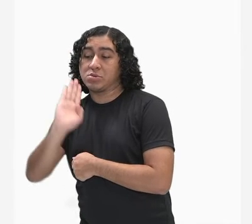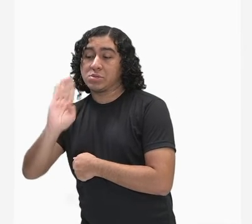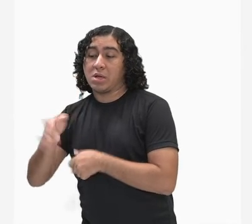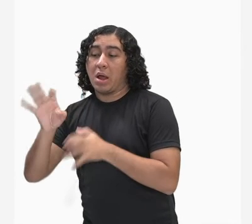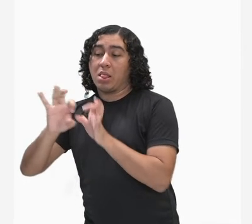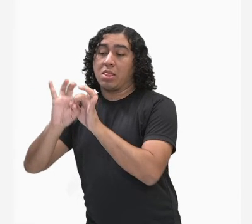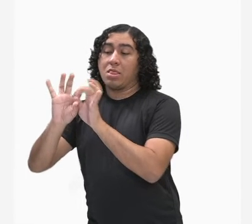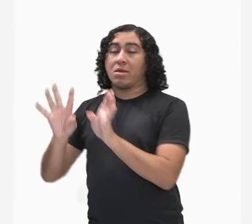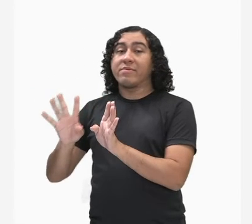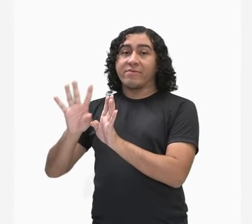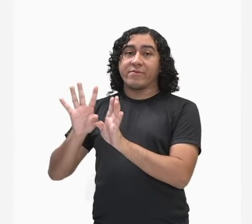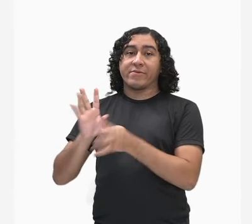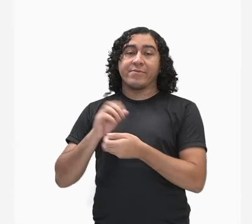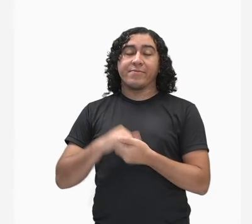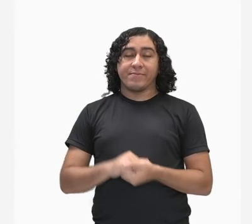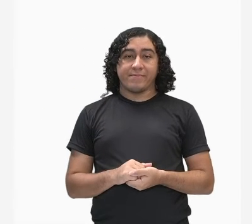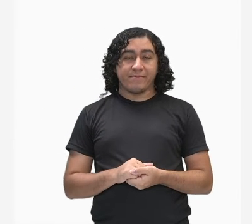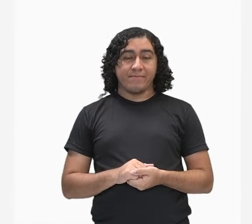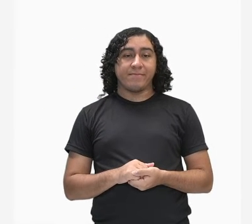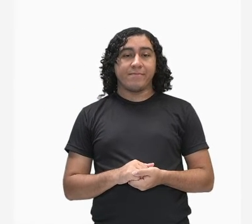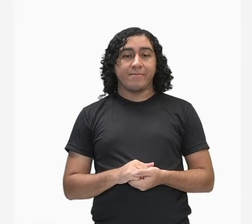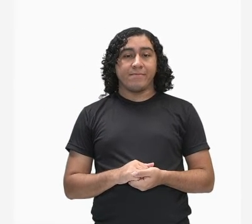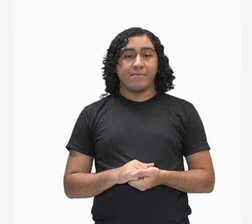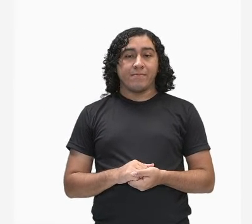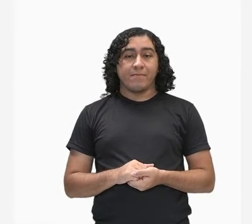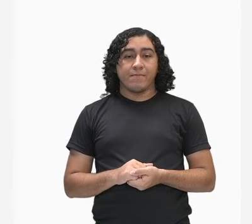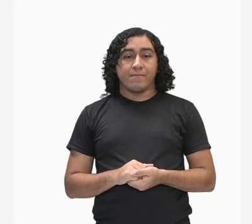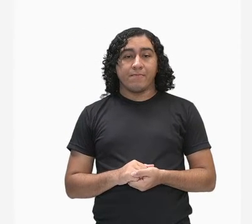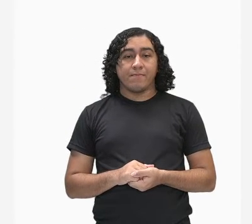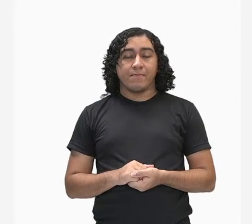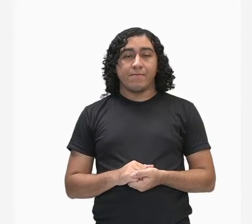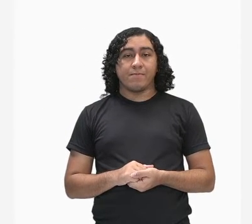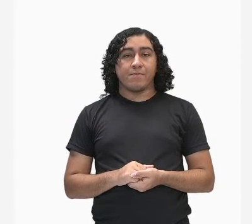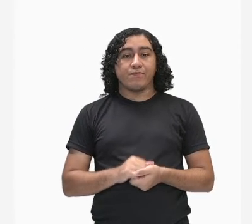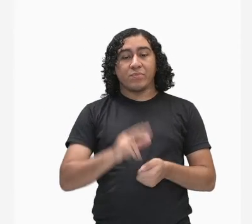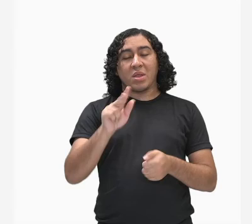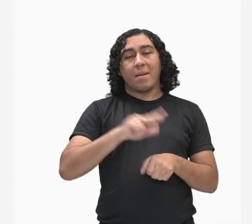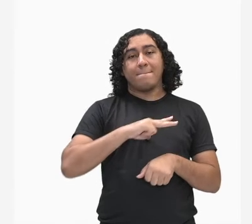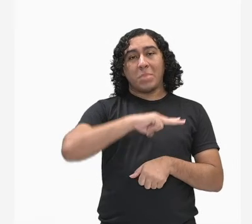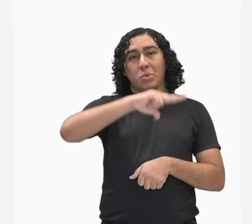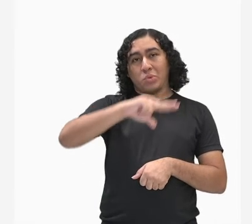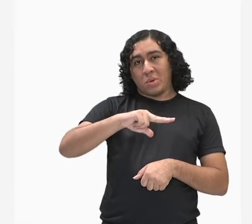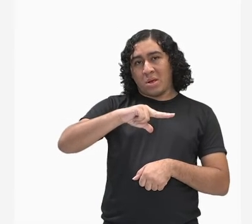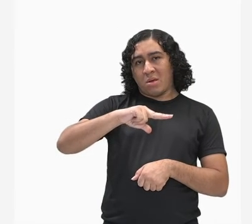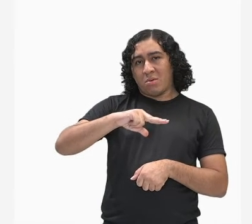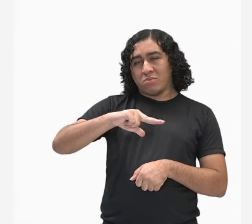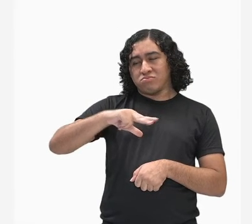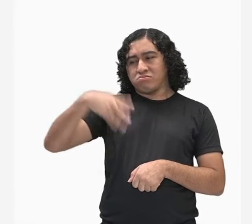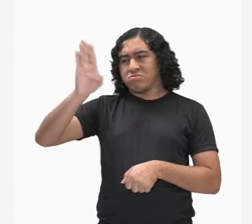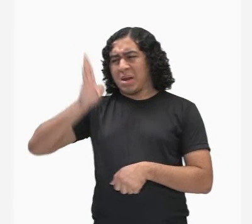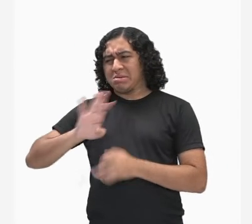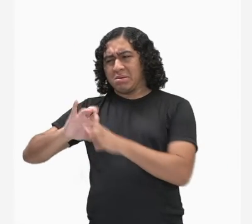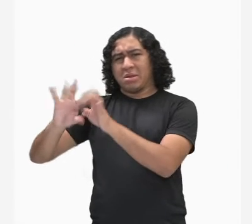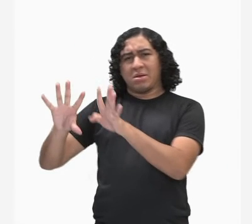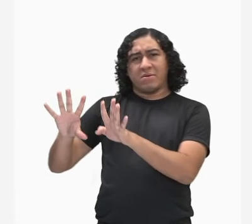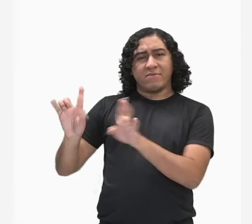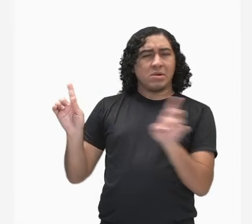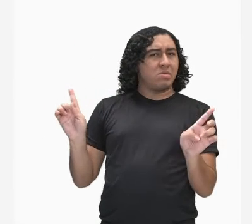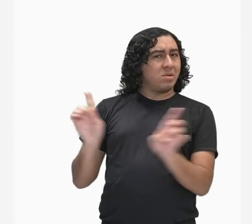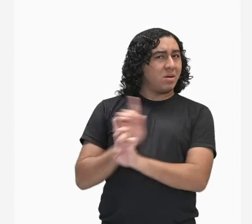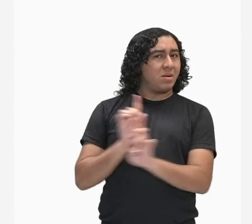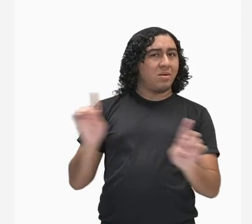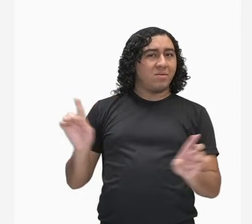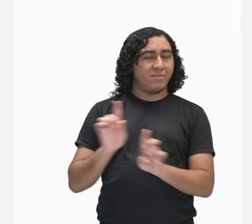nação independente, como uma nova nação. Portugal ainda não tinha reconhecido o Brasil como um país independente, não é